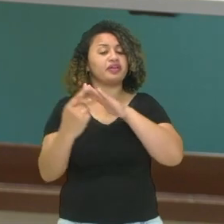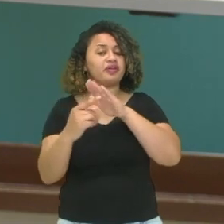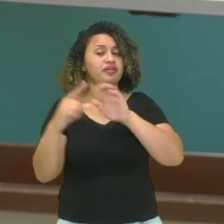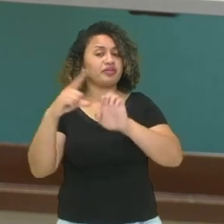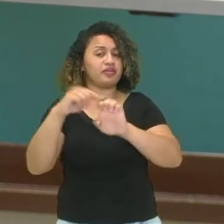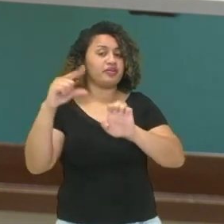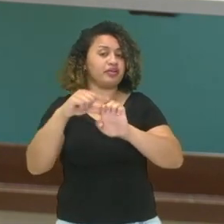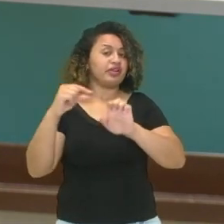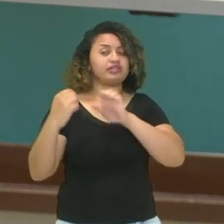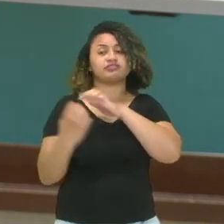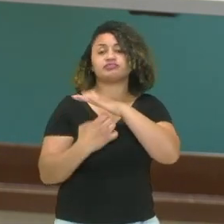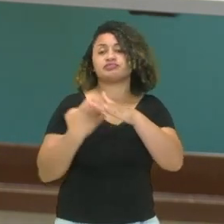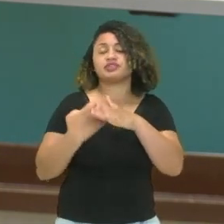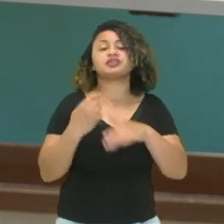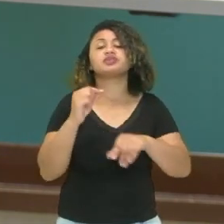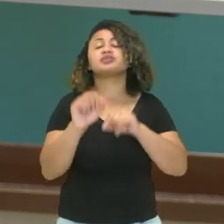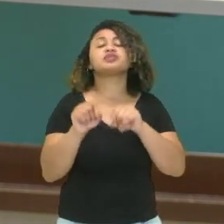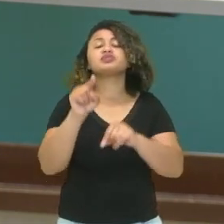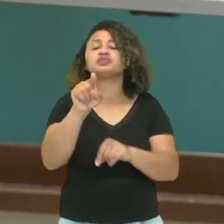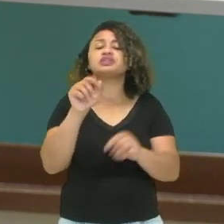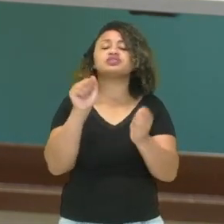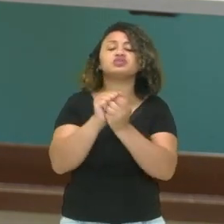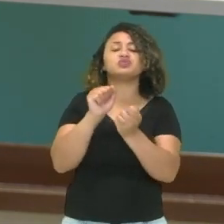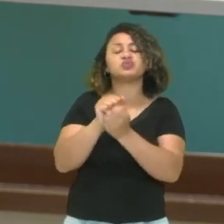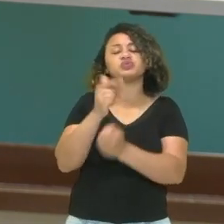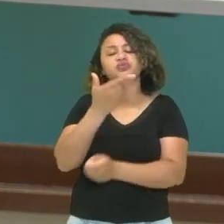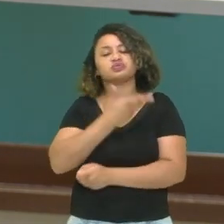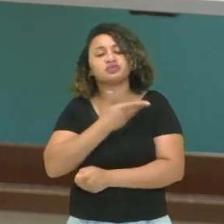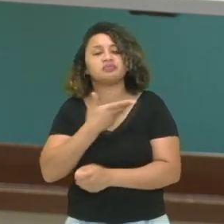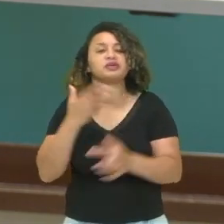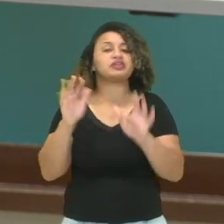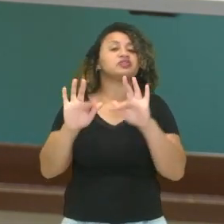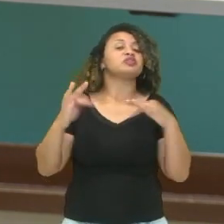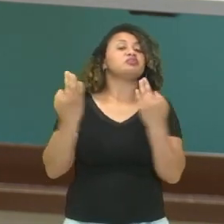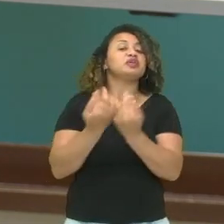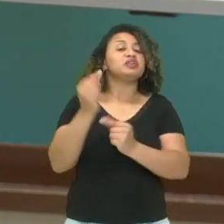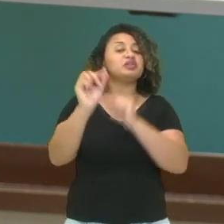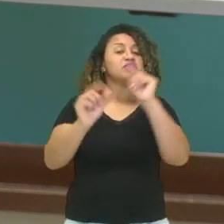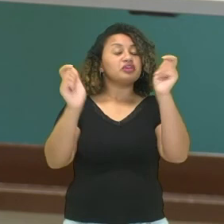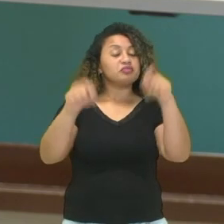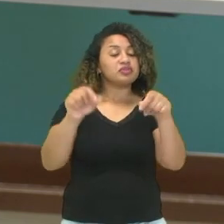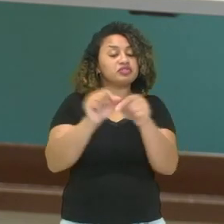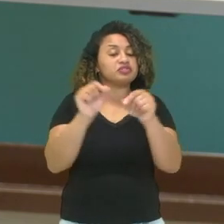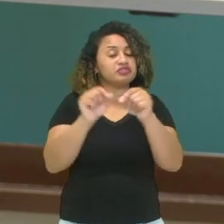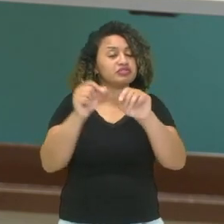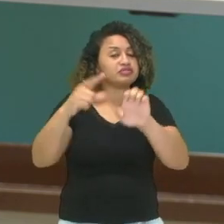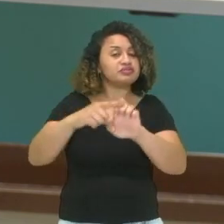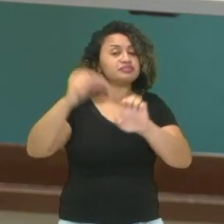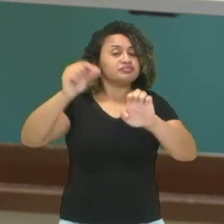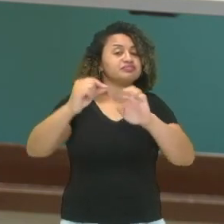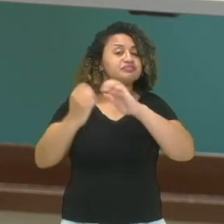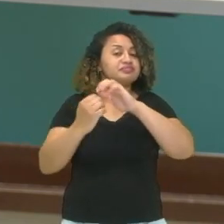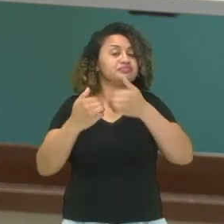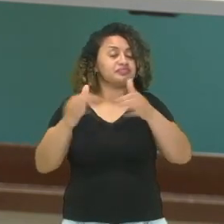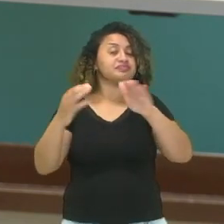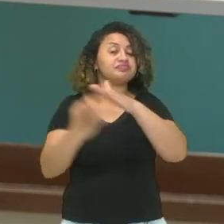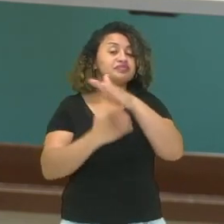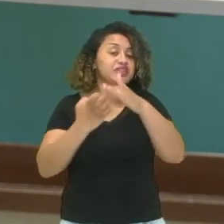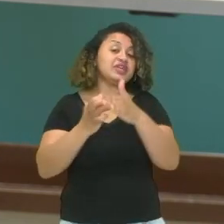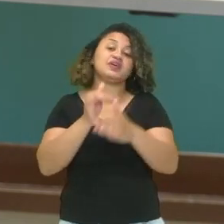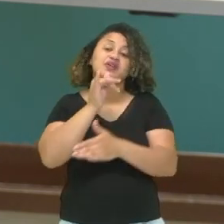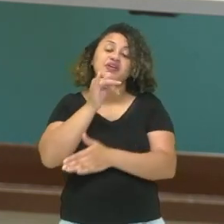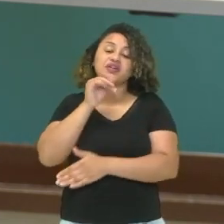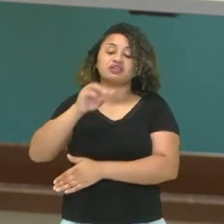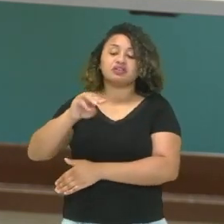o que você, o seu colega das salas, seus familiares poderiam fazer e pensem, como a gente falou do exemplo da Marlene,